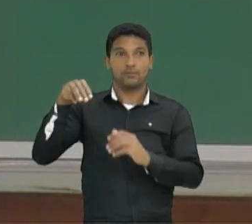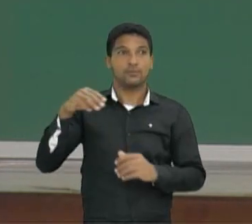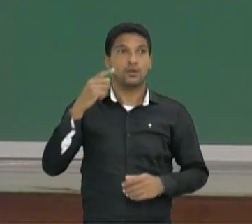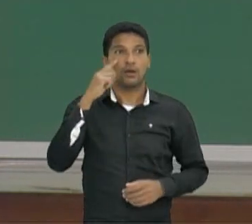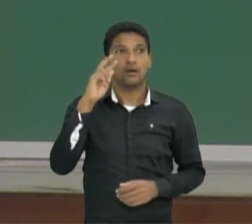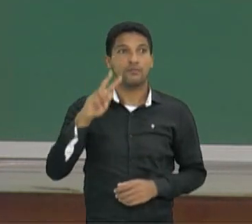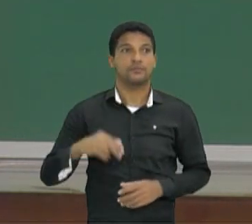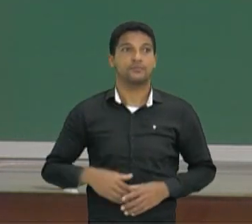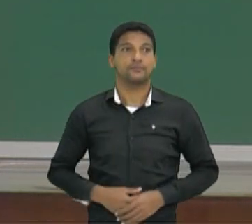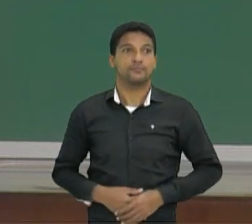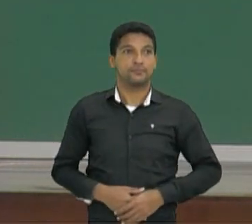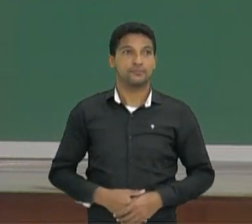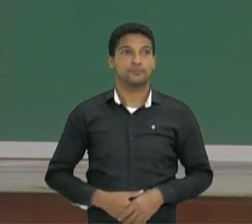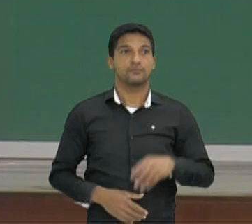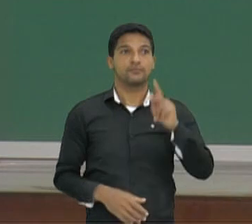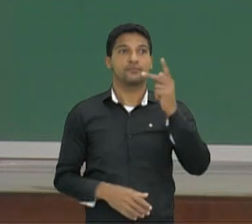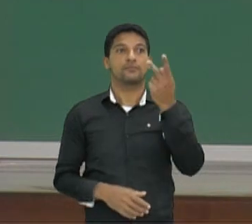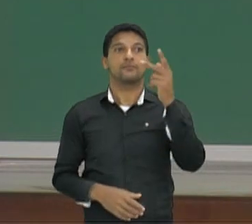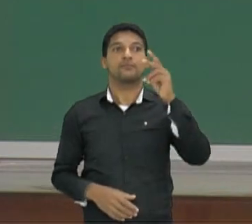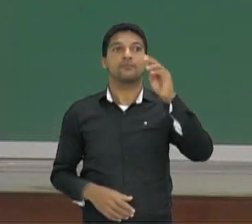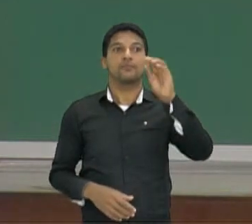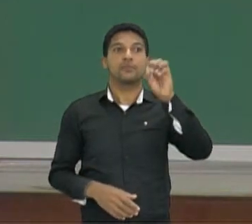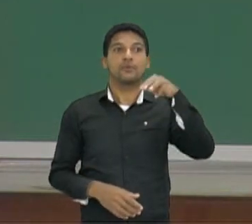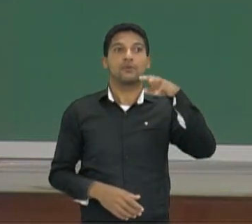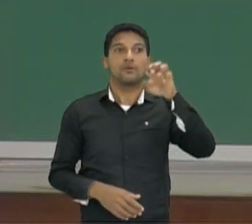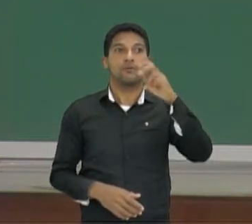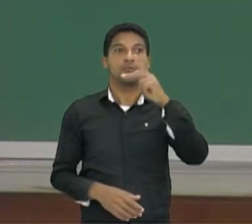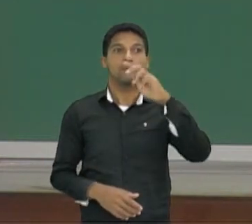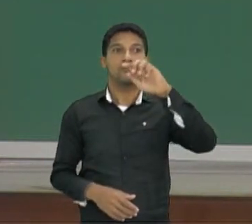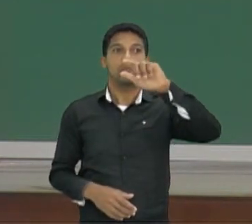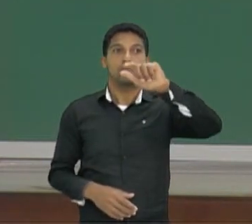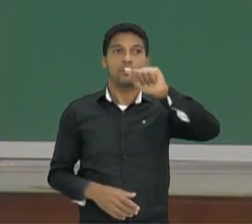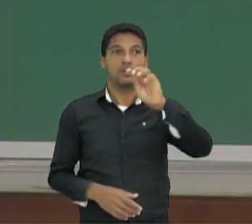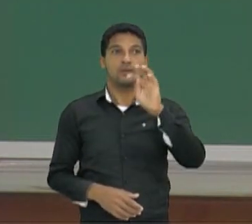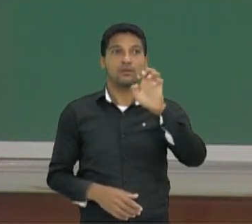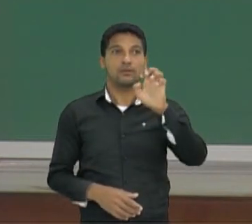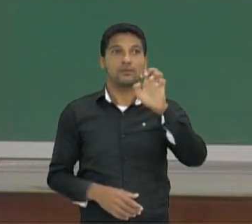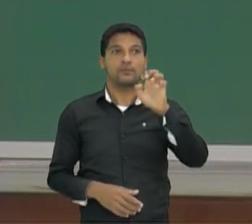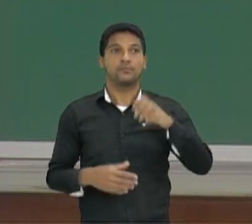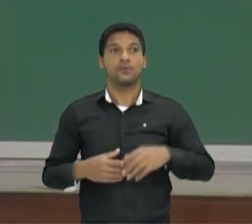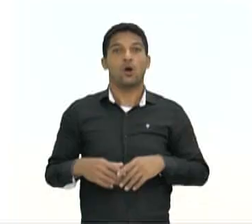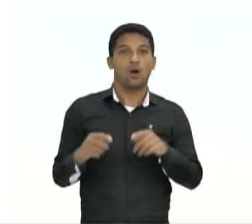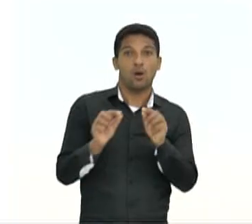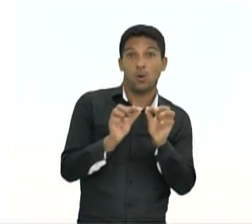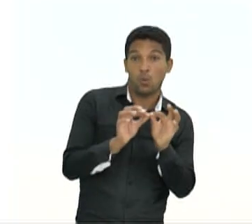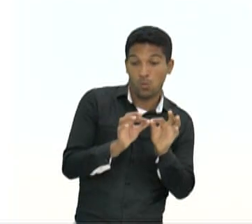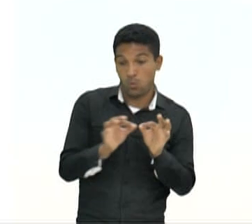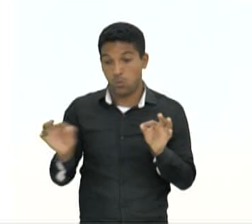pés, 121,92 metros ou mais. Então tem a medida também essa